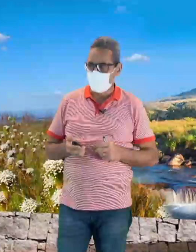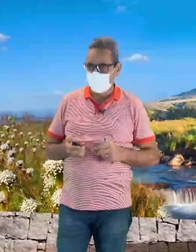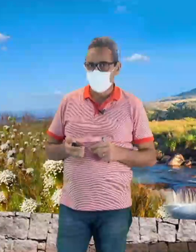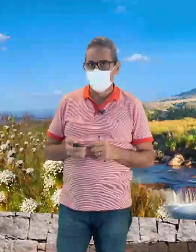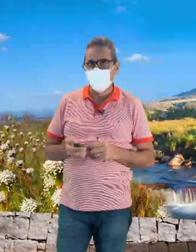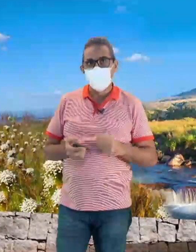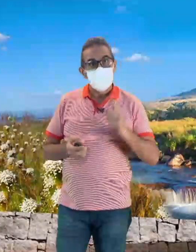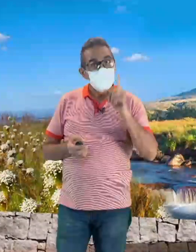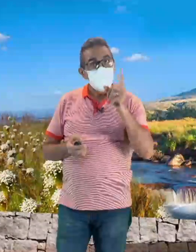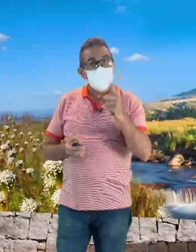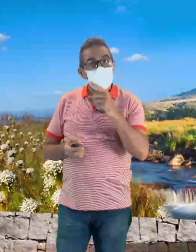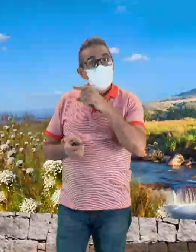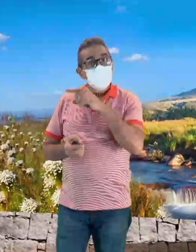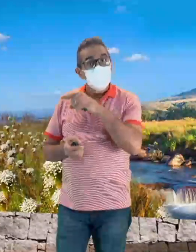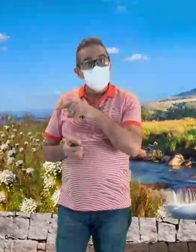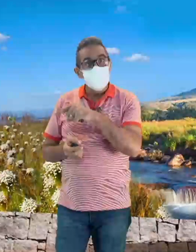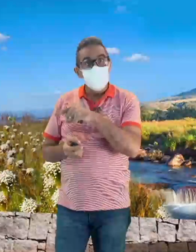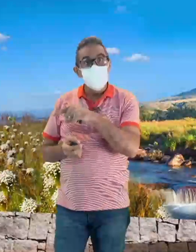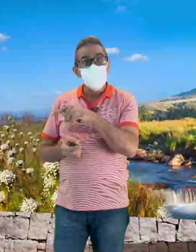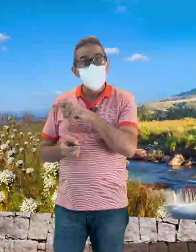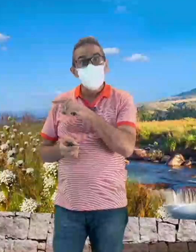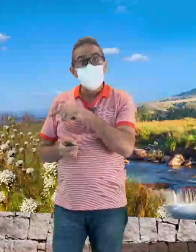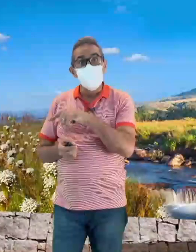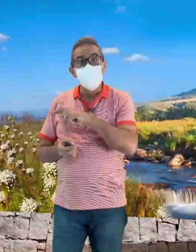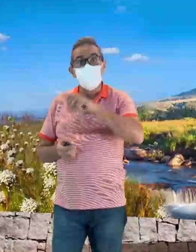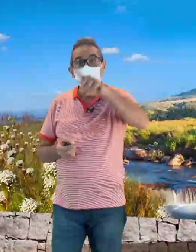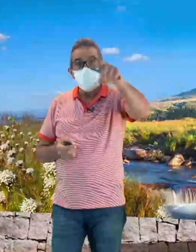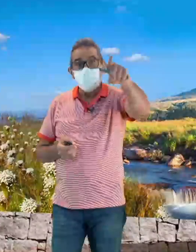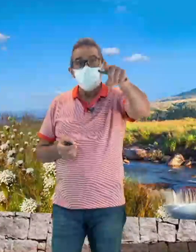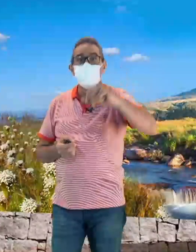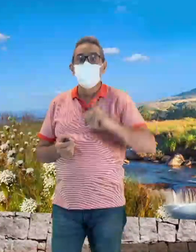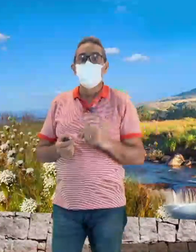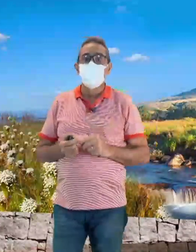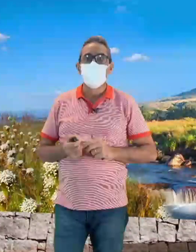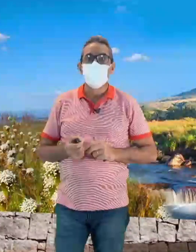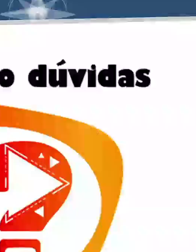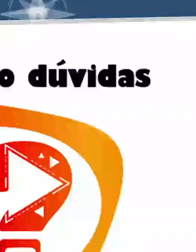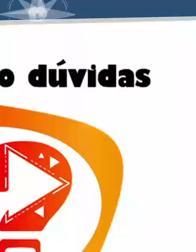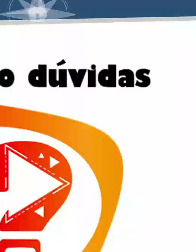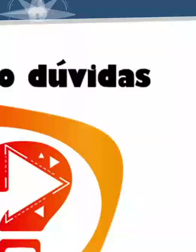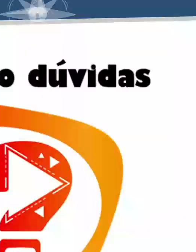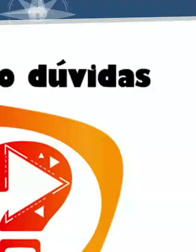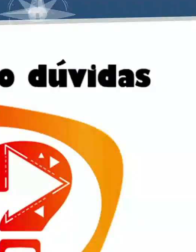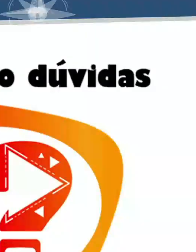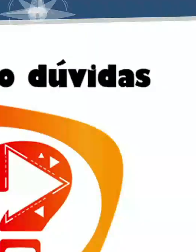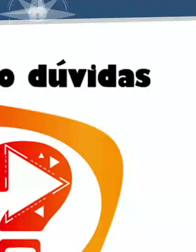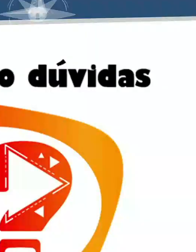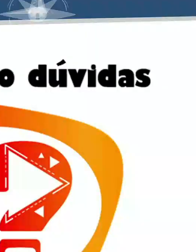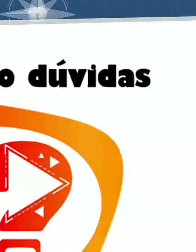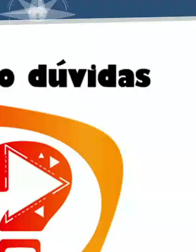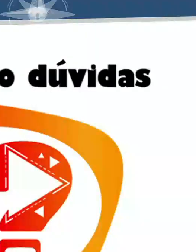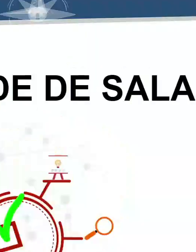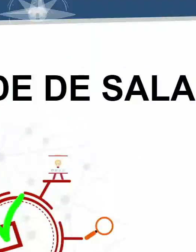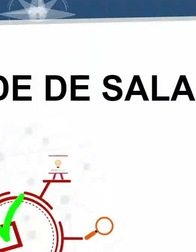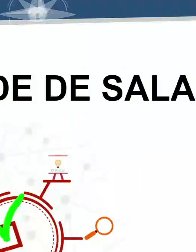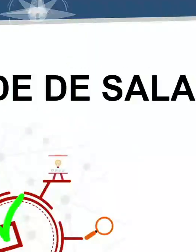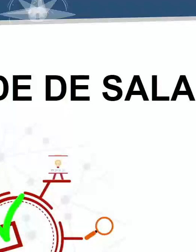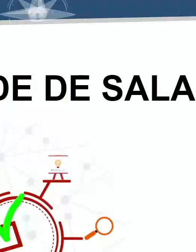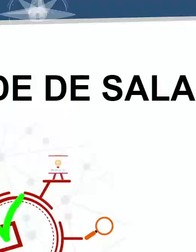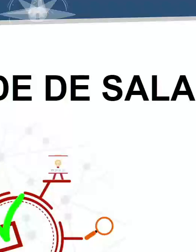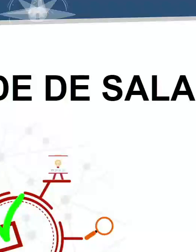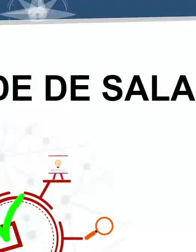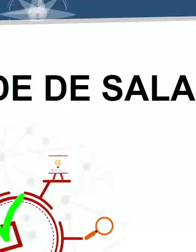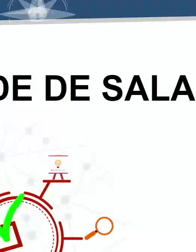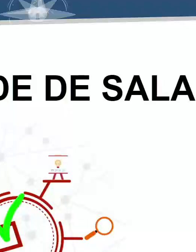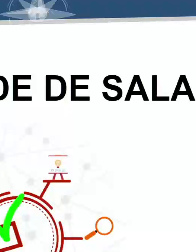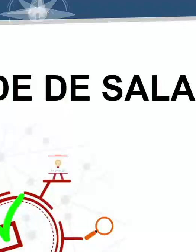mais fácil. Não é só nos exercícios, vai lá no Revisa Enem e olha mais também lá, tá?